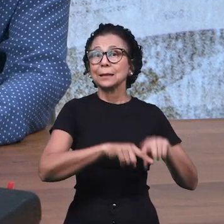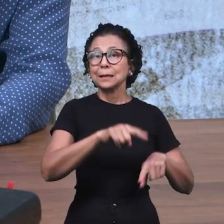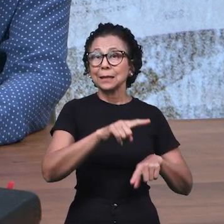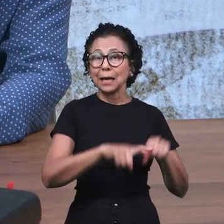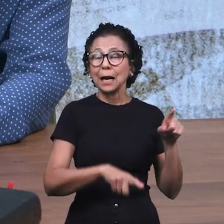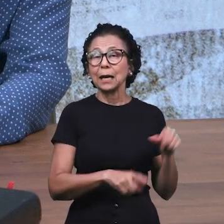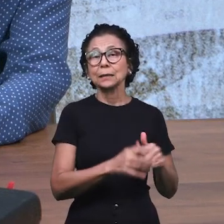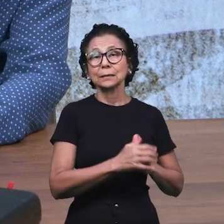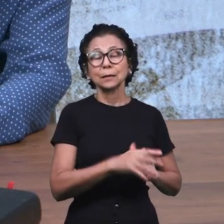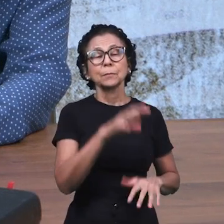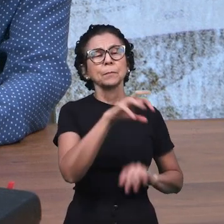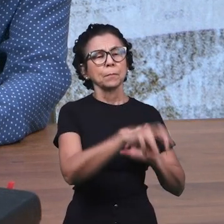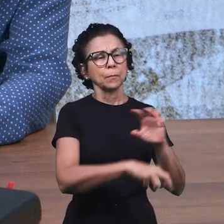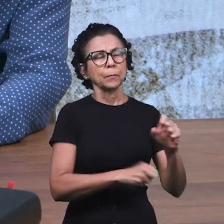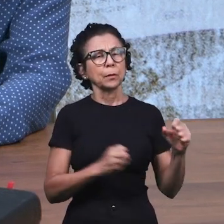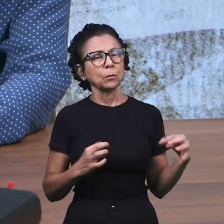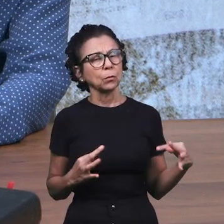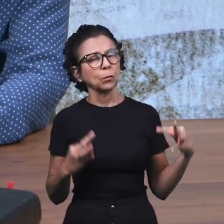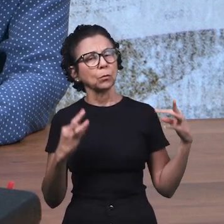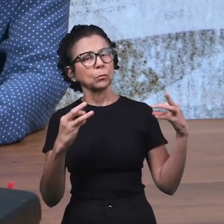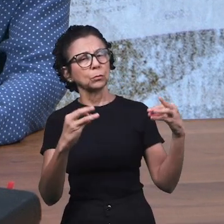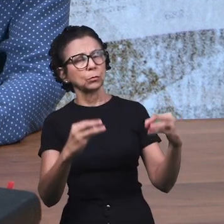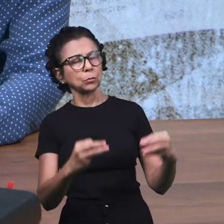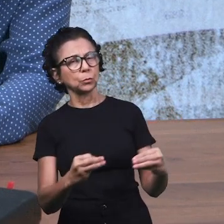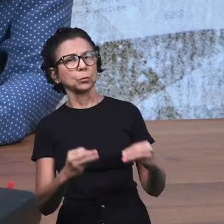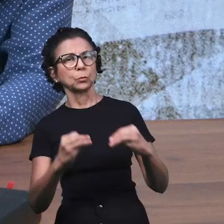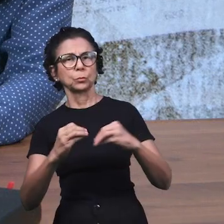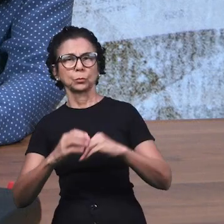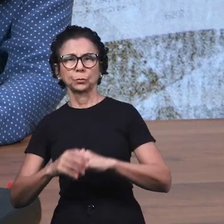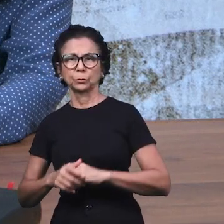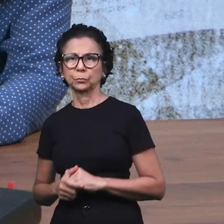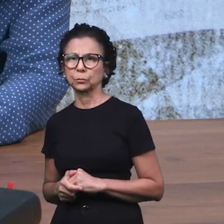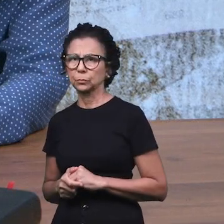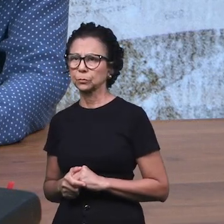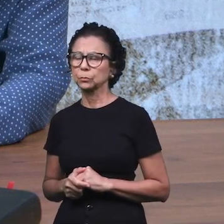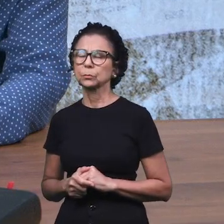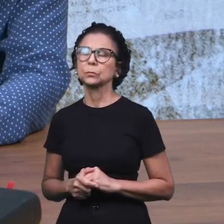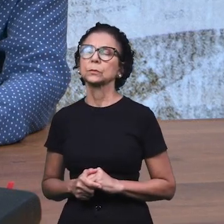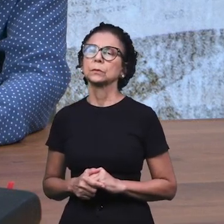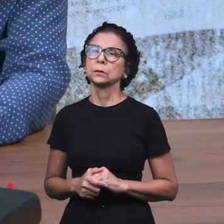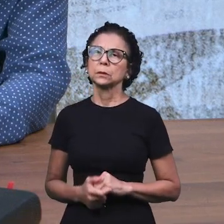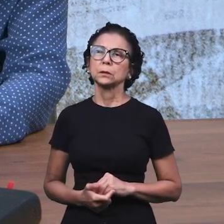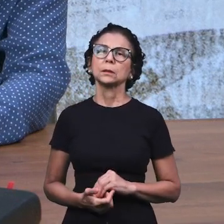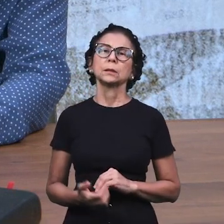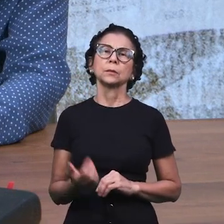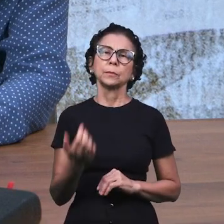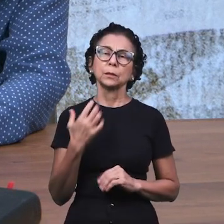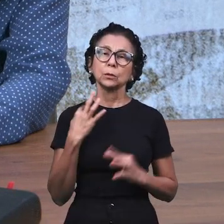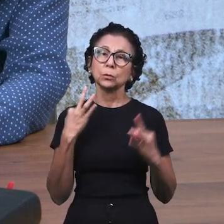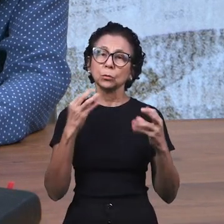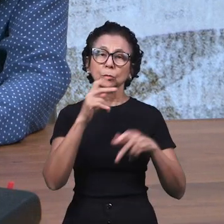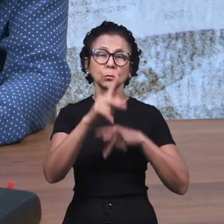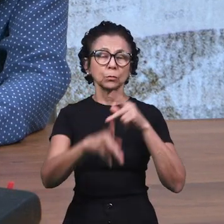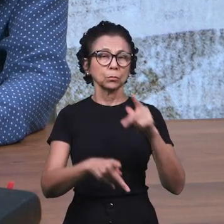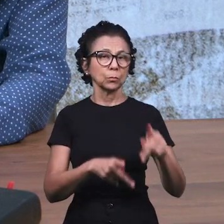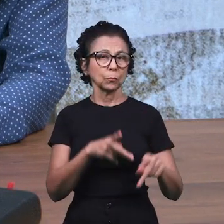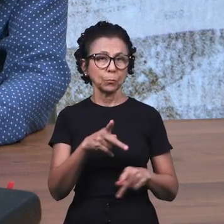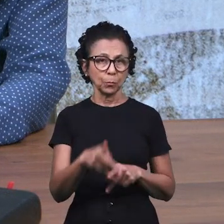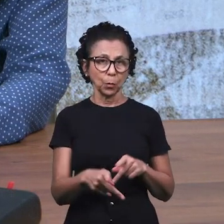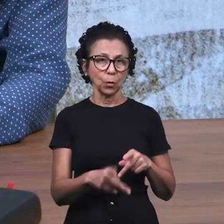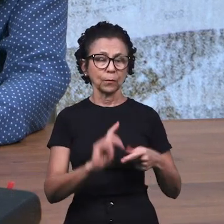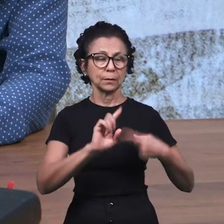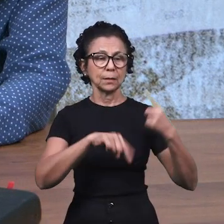de tijolos. E assim fez a todas as cidades dos filhos de Amon. E